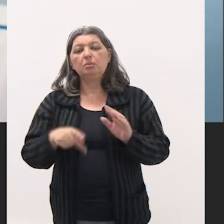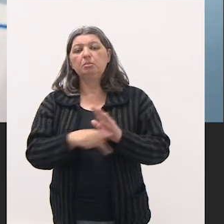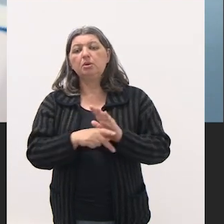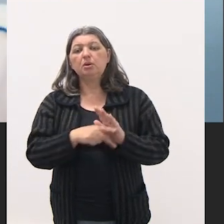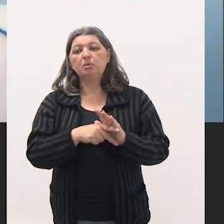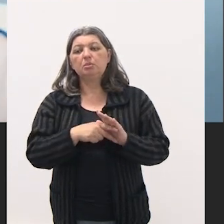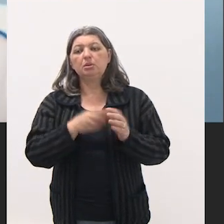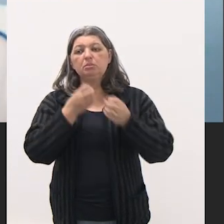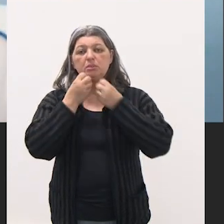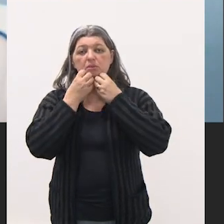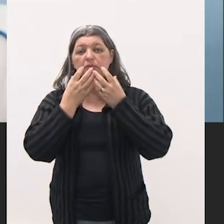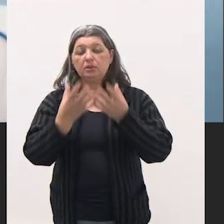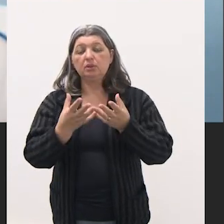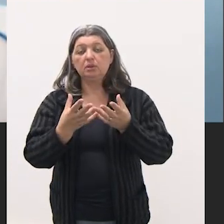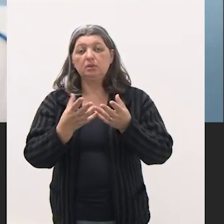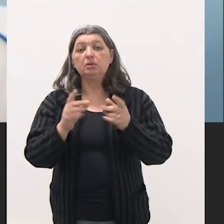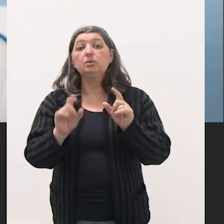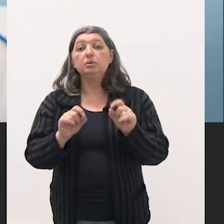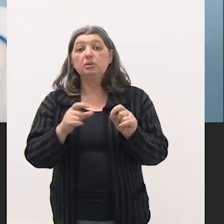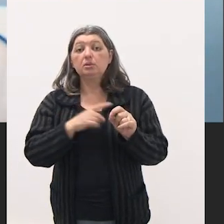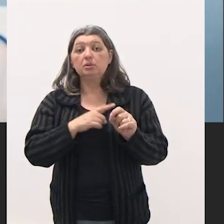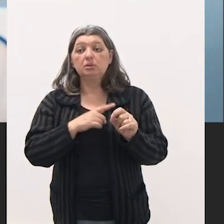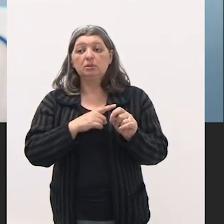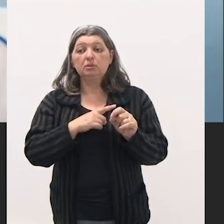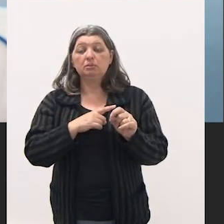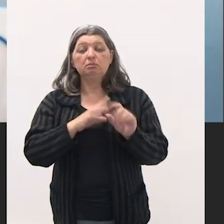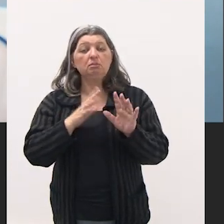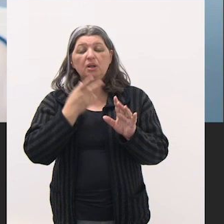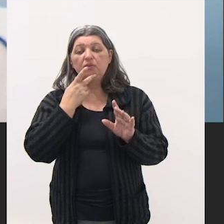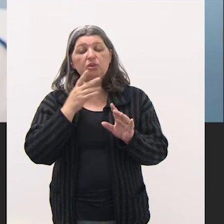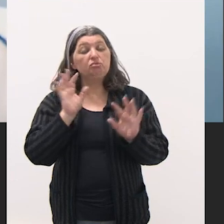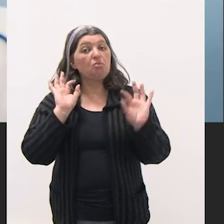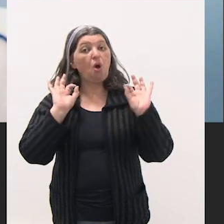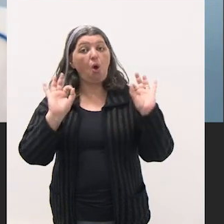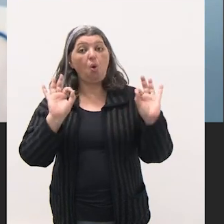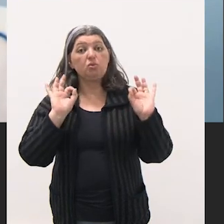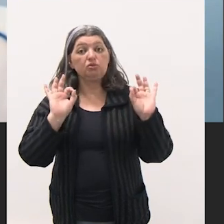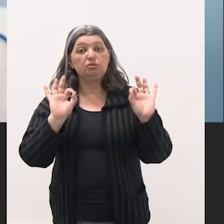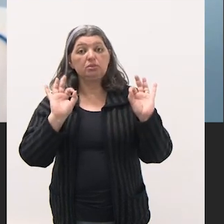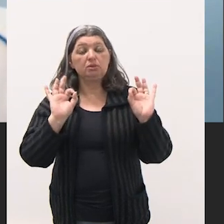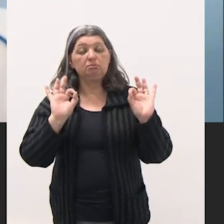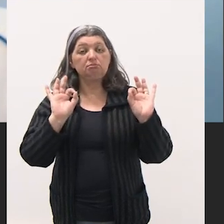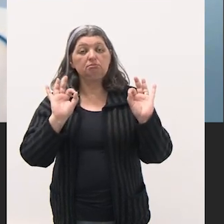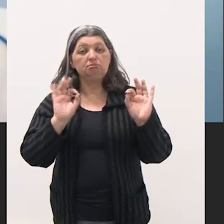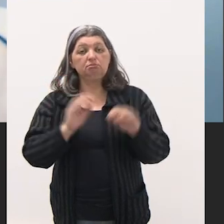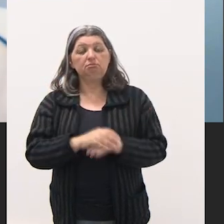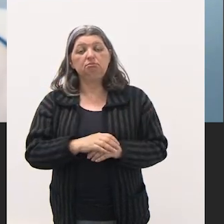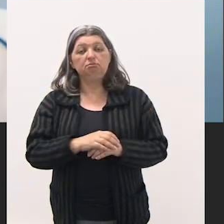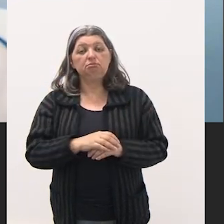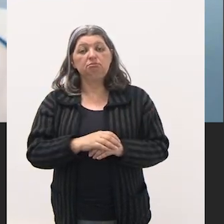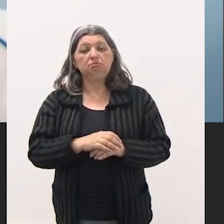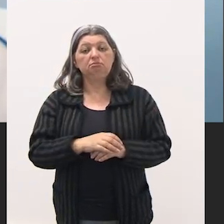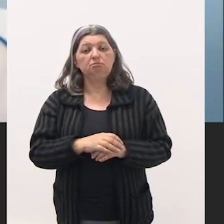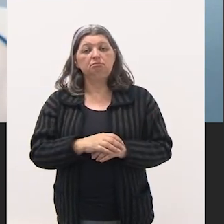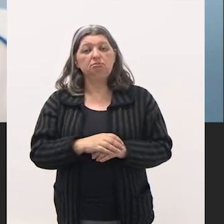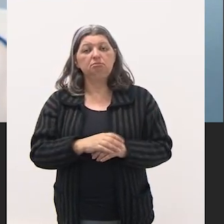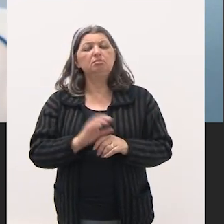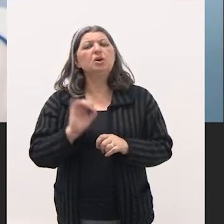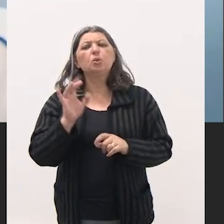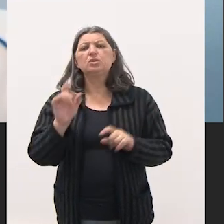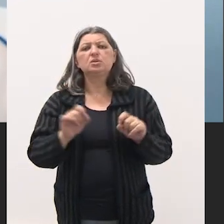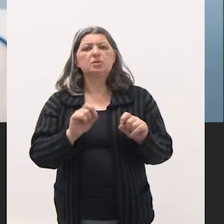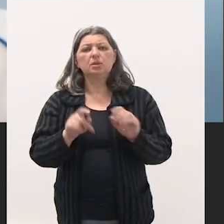ela me disse que estava ótima. E foi o ótimo